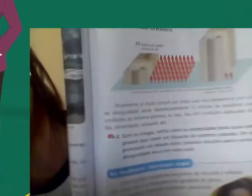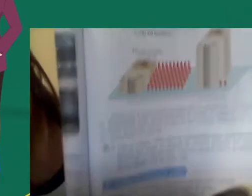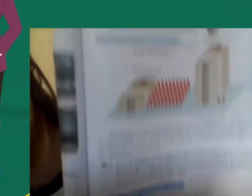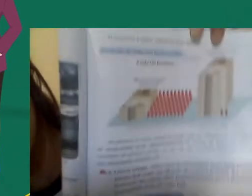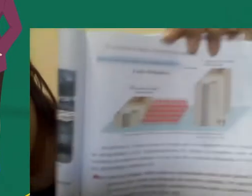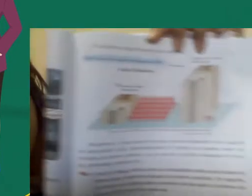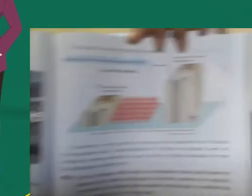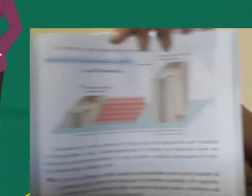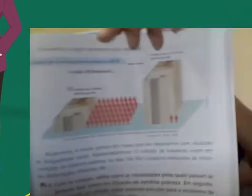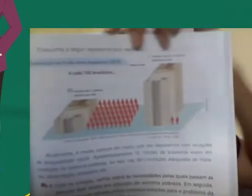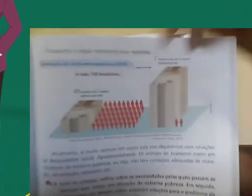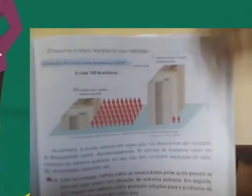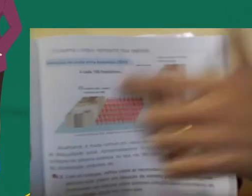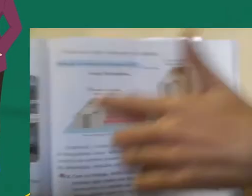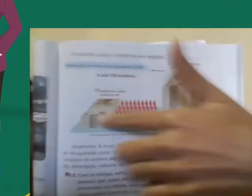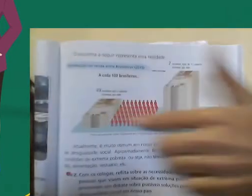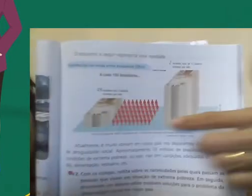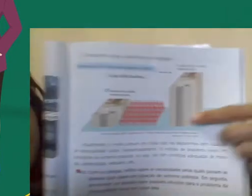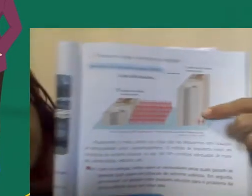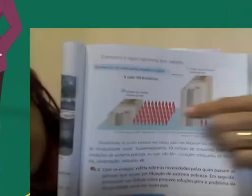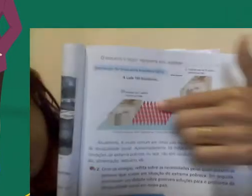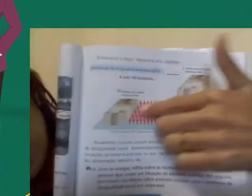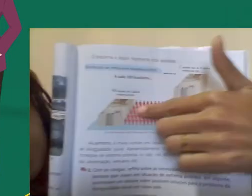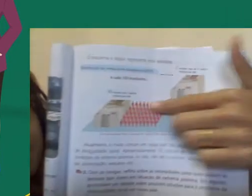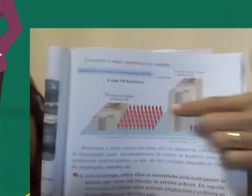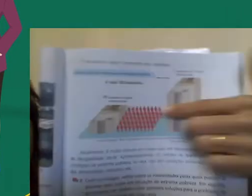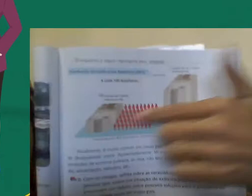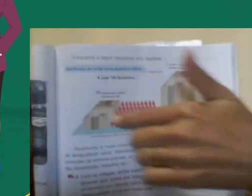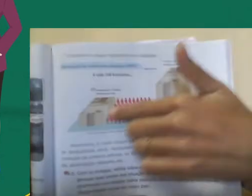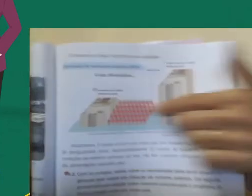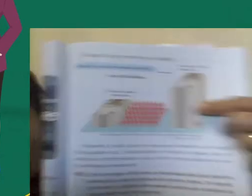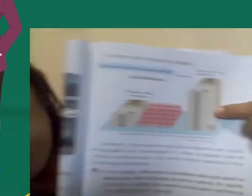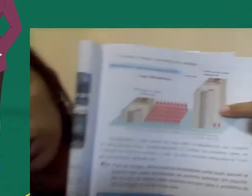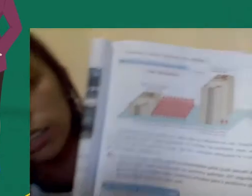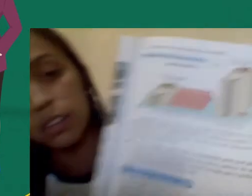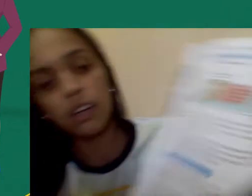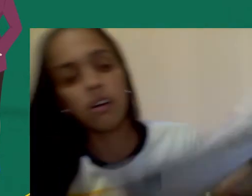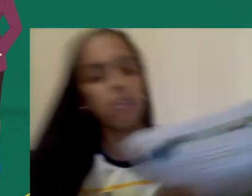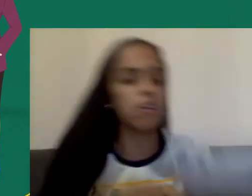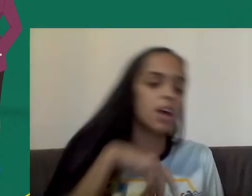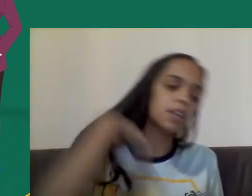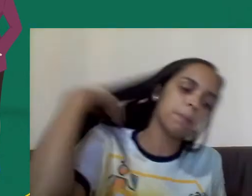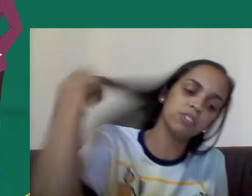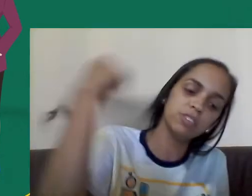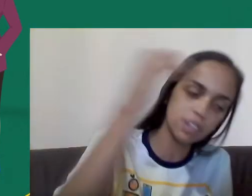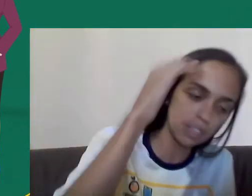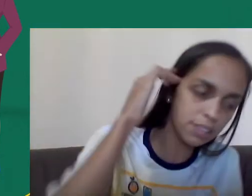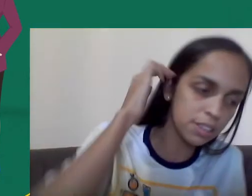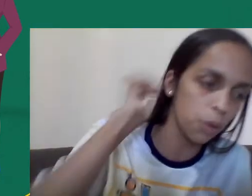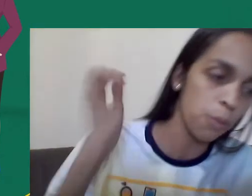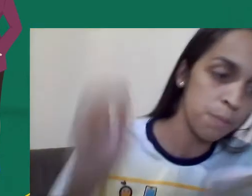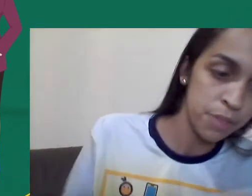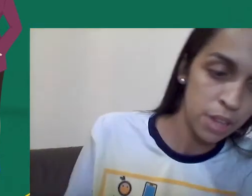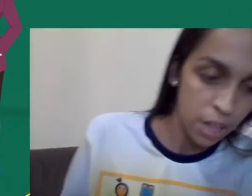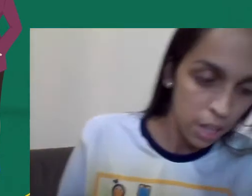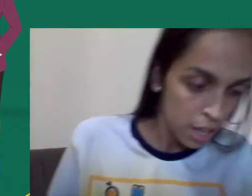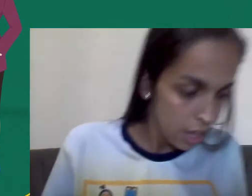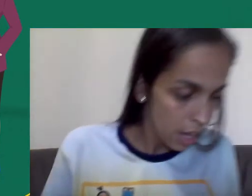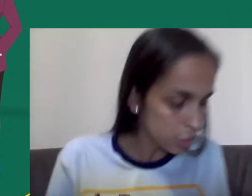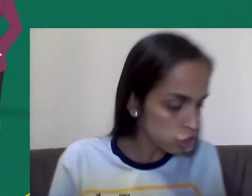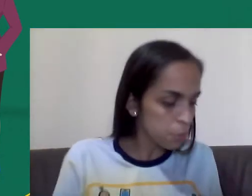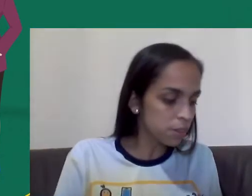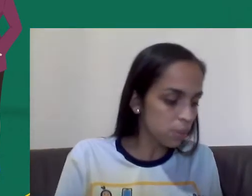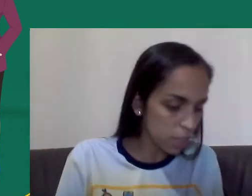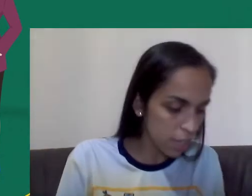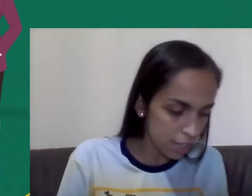posso explicar com essa imagem aqui? A imagem do livro, tá, amores? Olha aí na página 75.